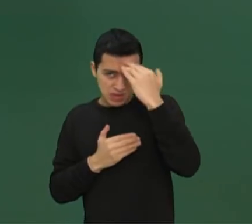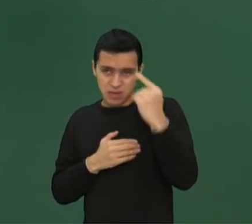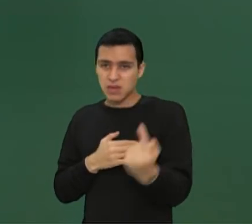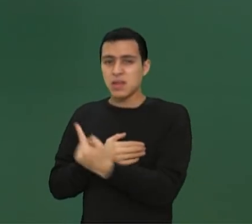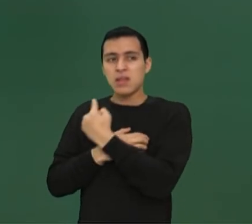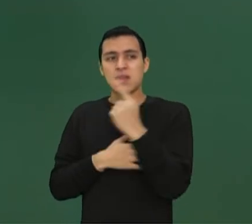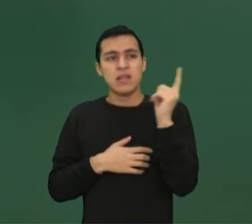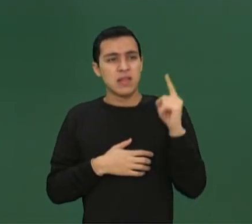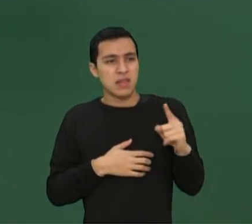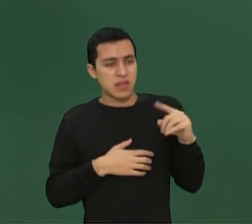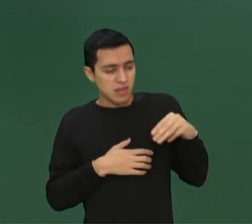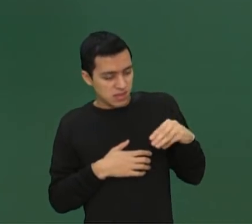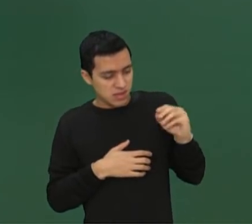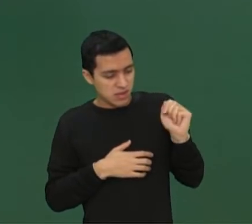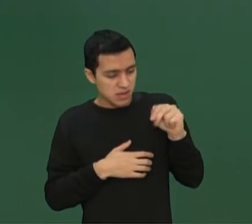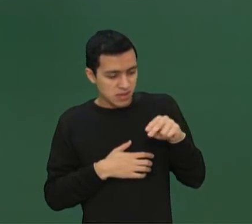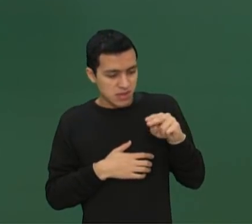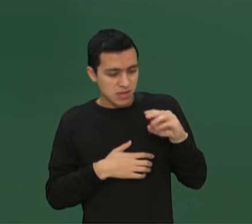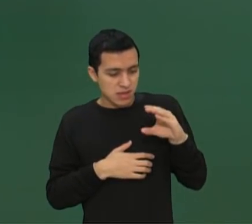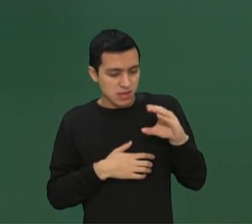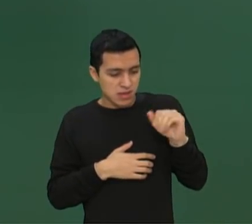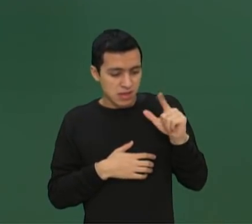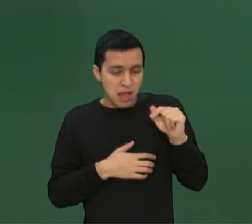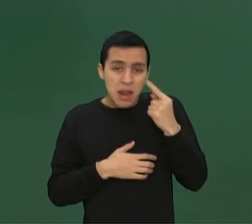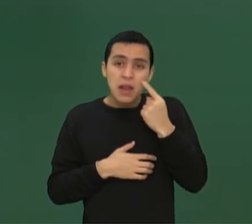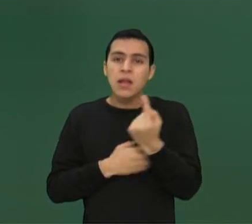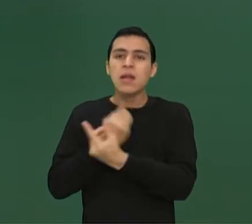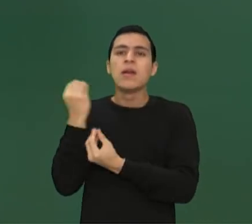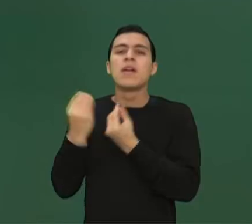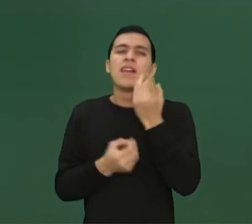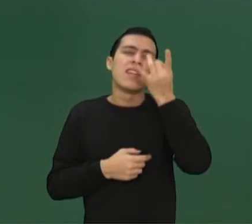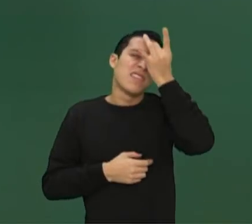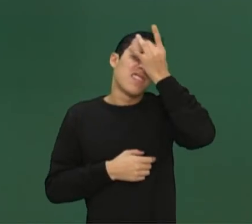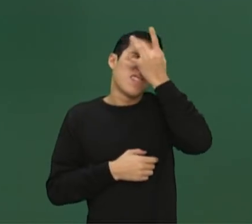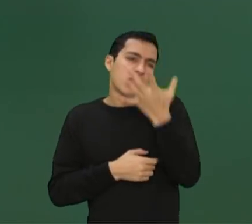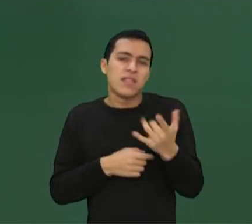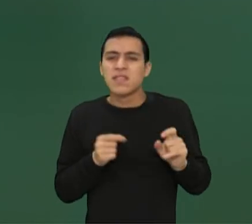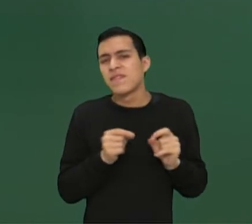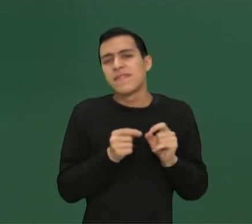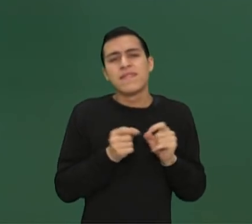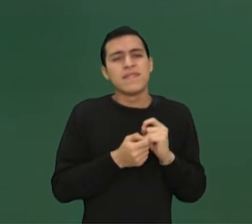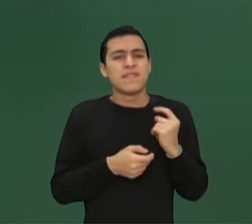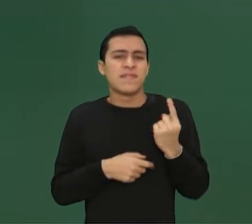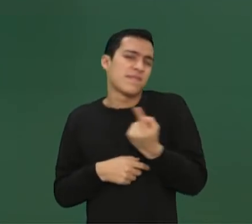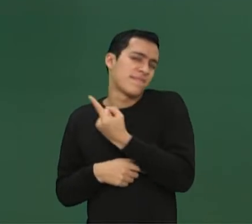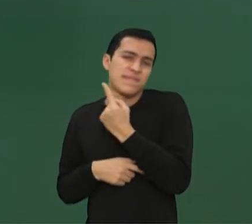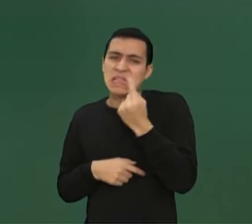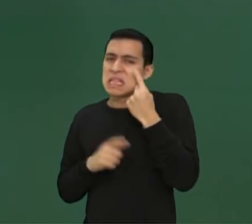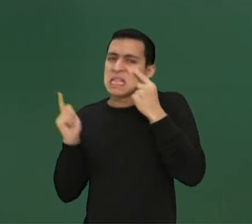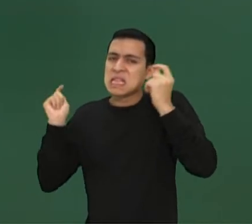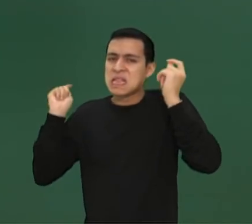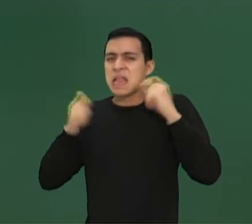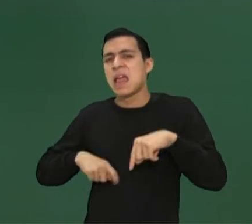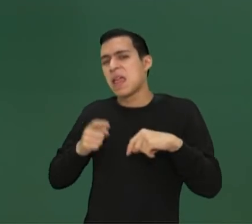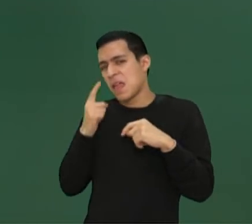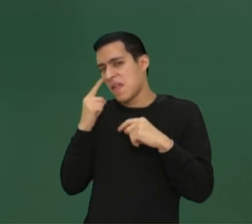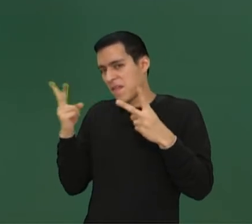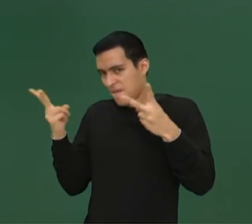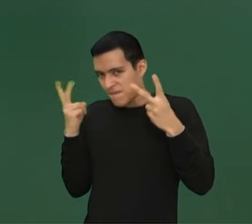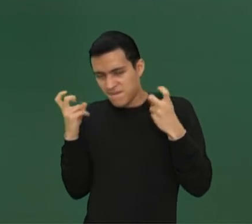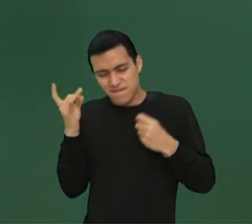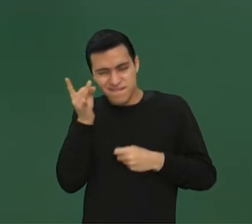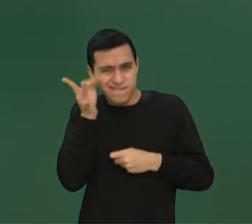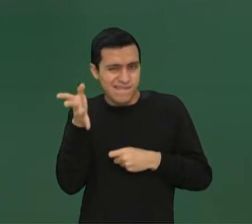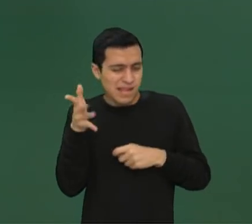do Mancala, né? Só de a gente olhar assim, a gente já vê como é fácil a produção desse tabuleiro. Tanto no chão,